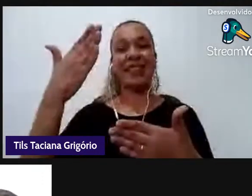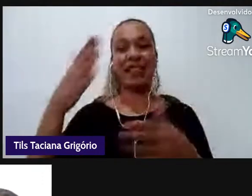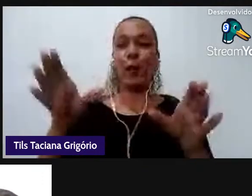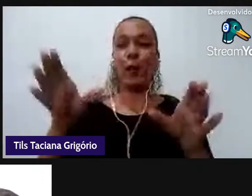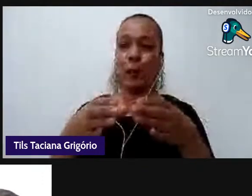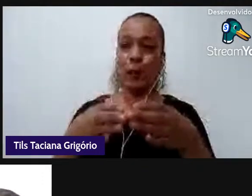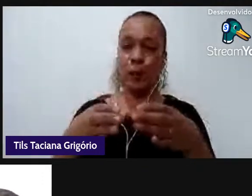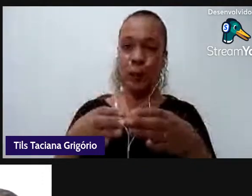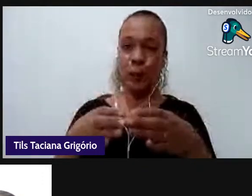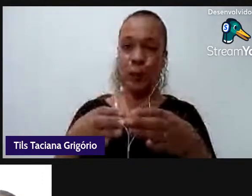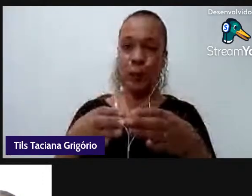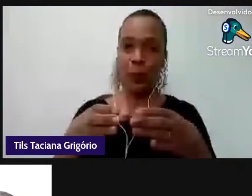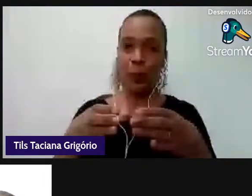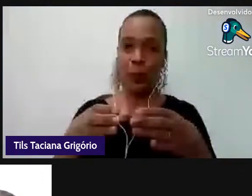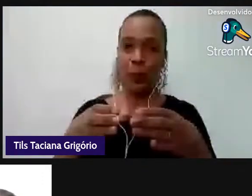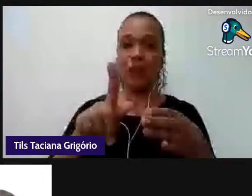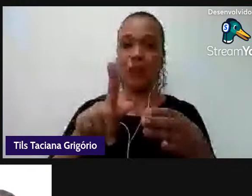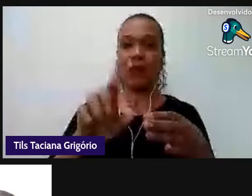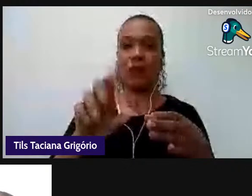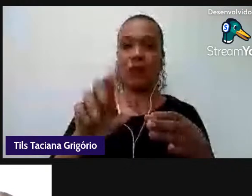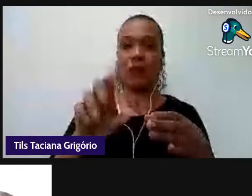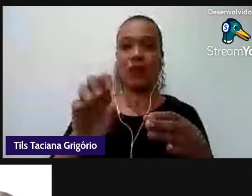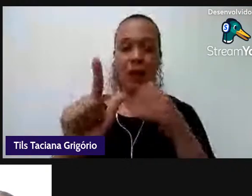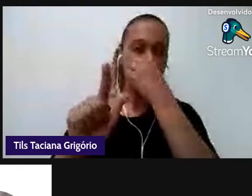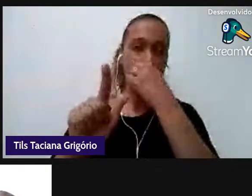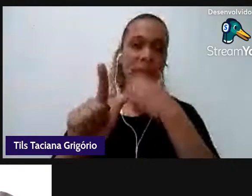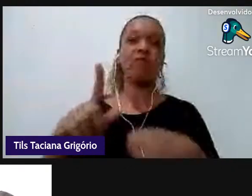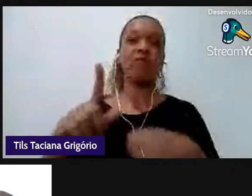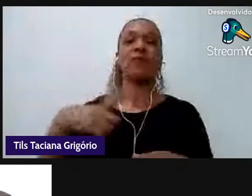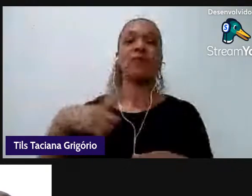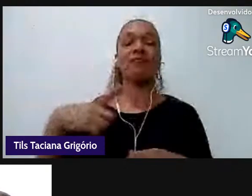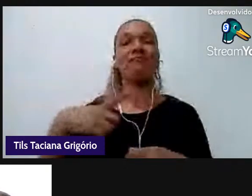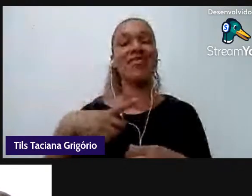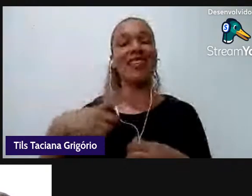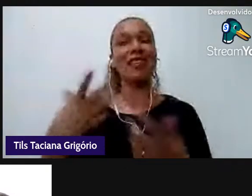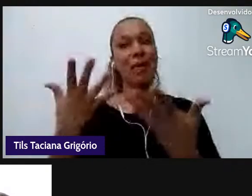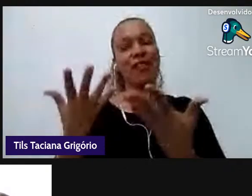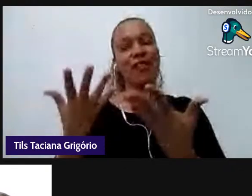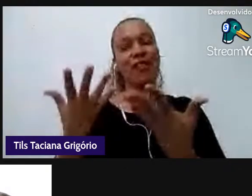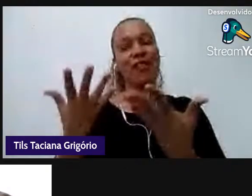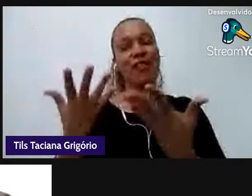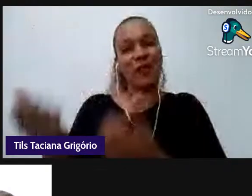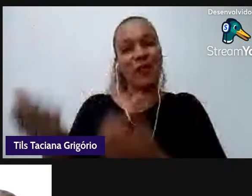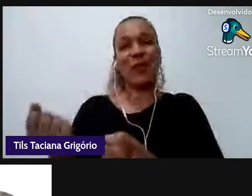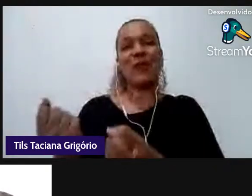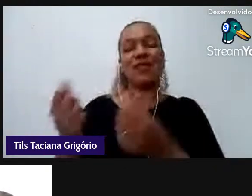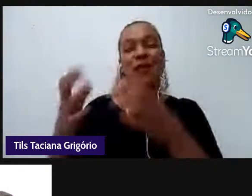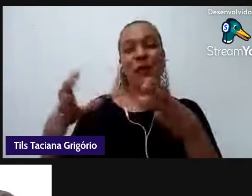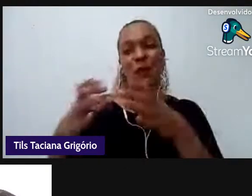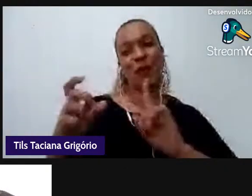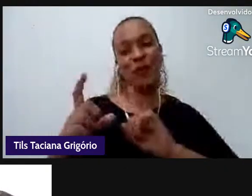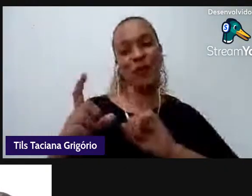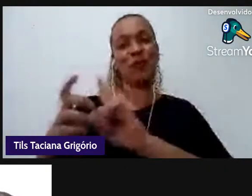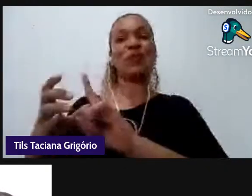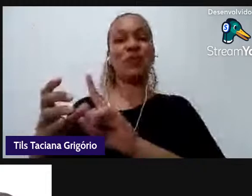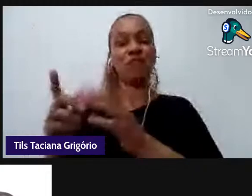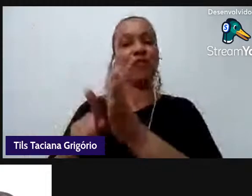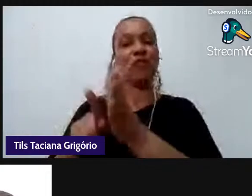GDA que gentilmente me aceitou para fazer parte do grupo de pesquisa ainda no início desse ano